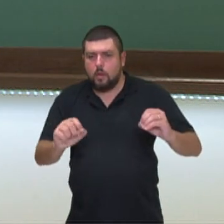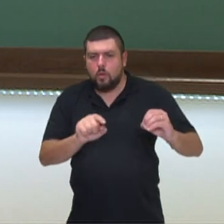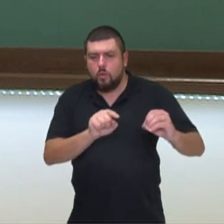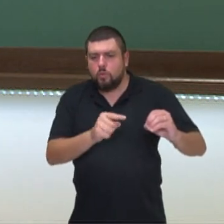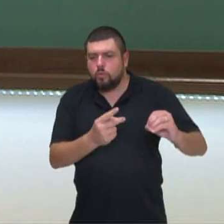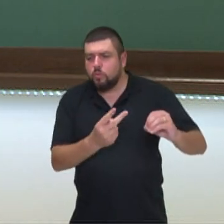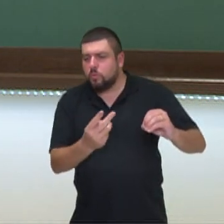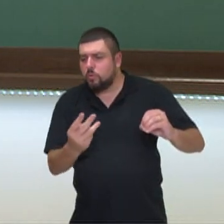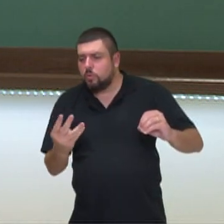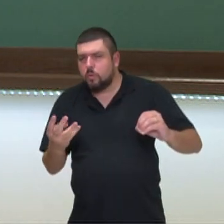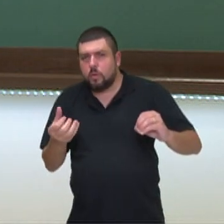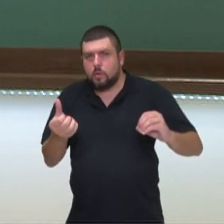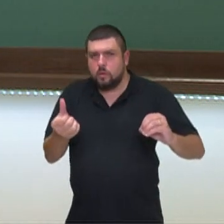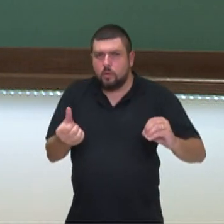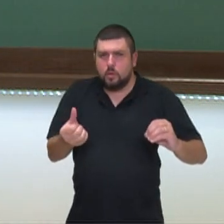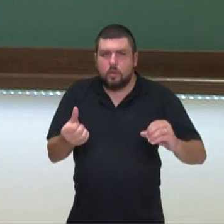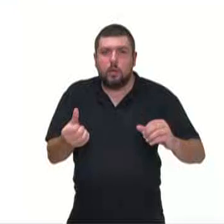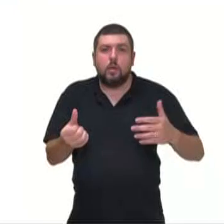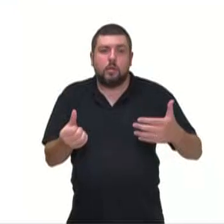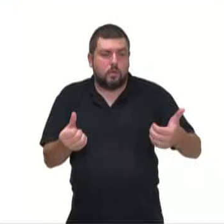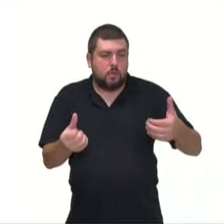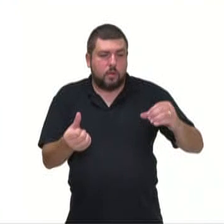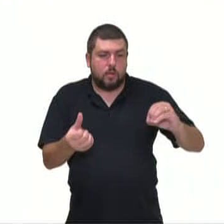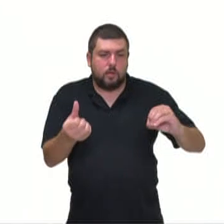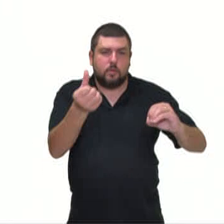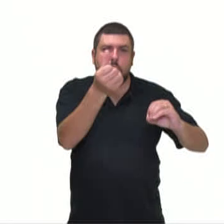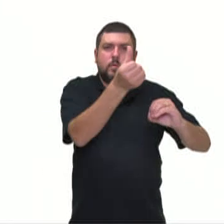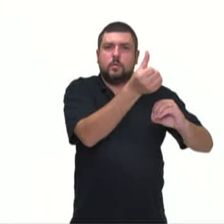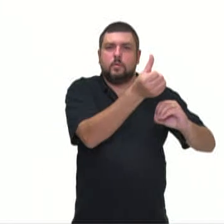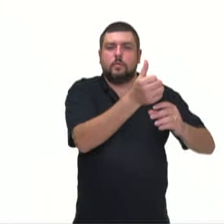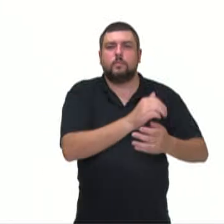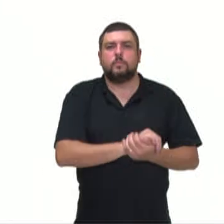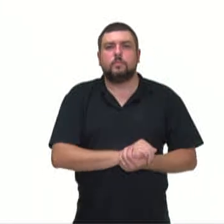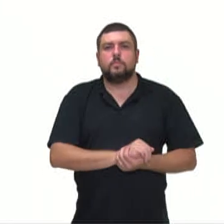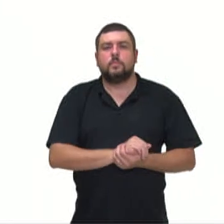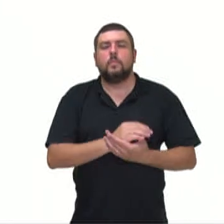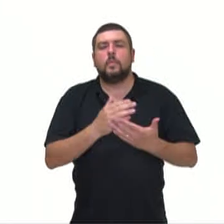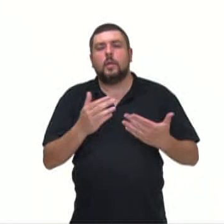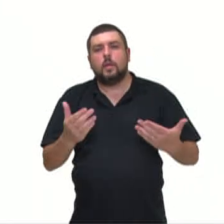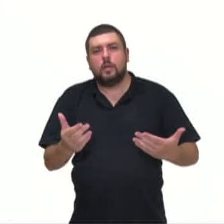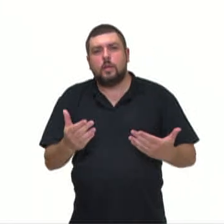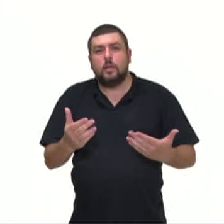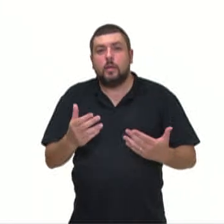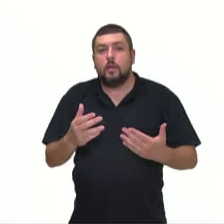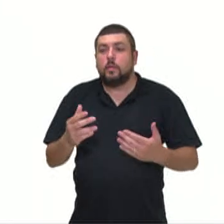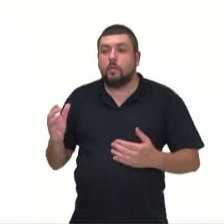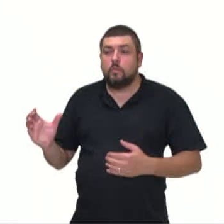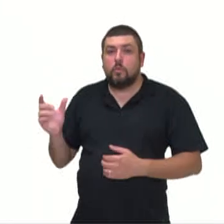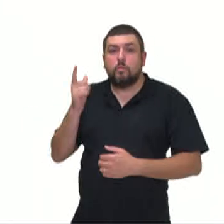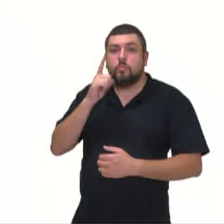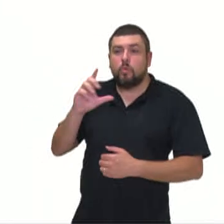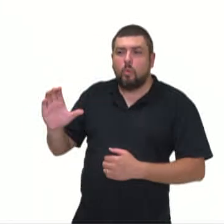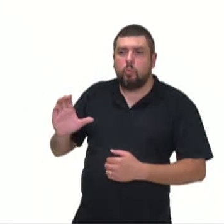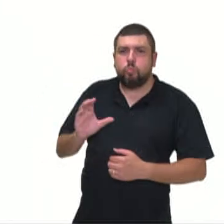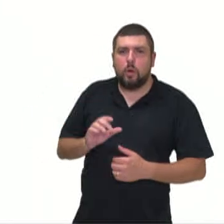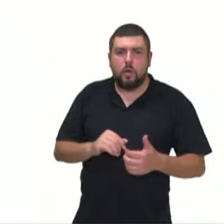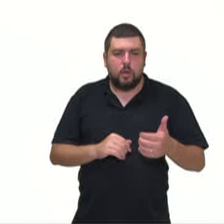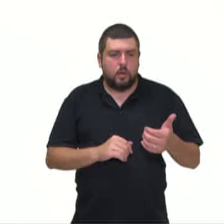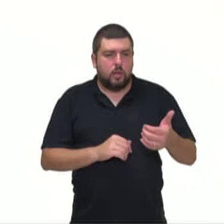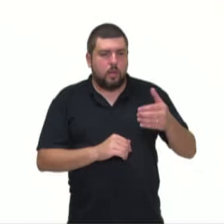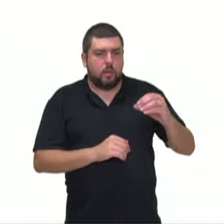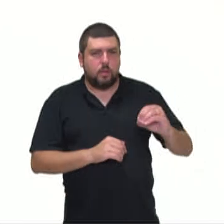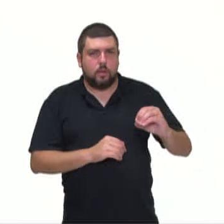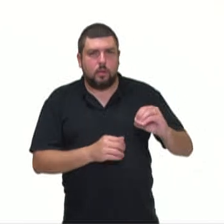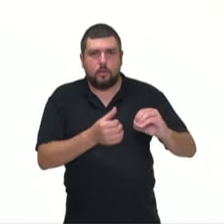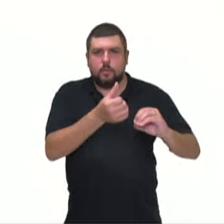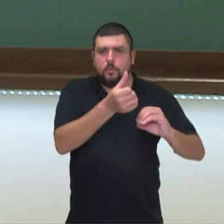de 10 é 10 elevado à sexta potência. Então o prêmio do reality show era 10 à sexta reais, ou 1